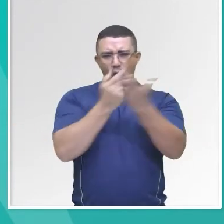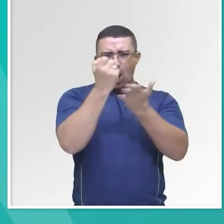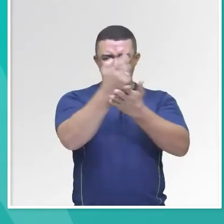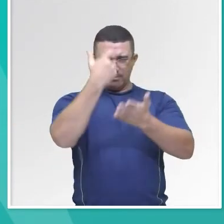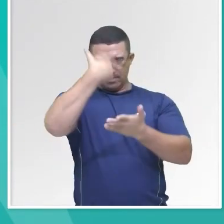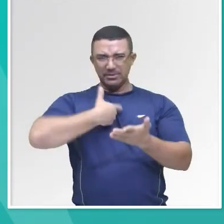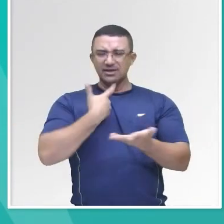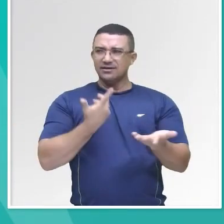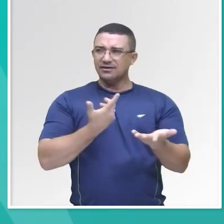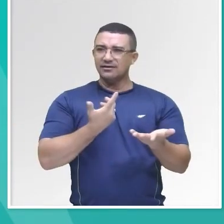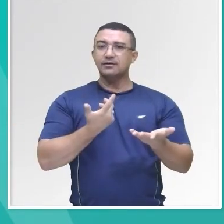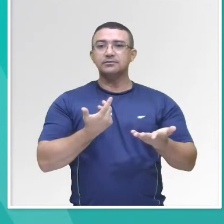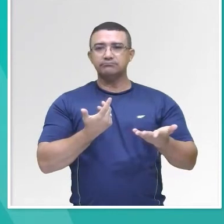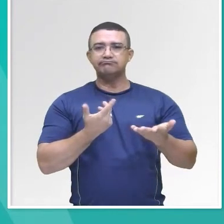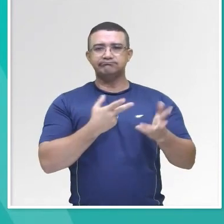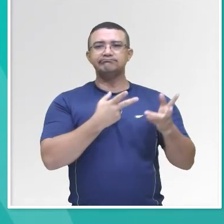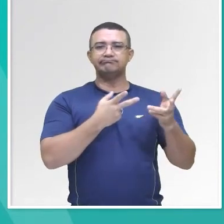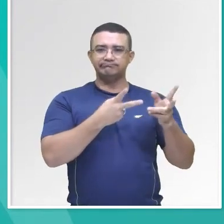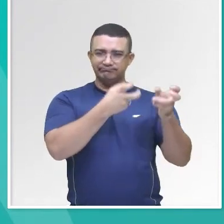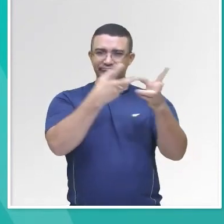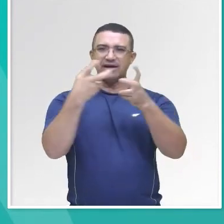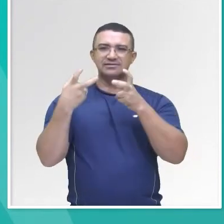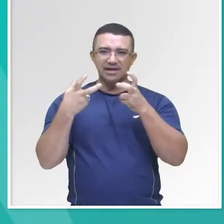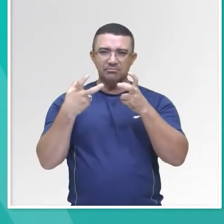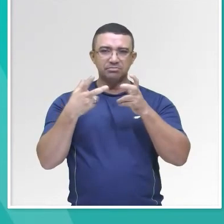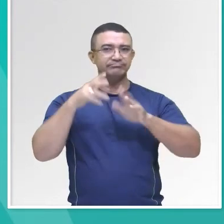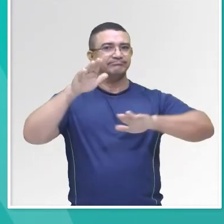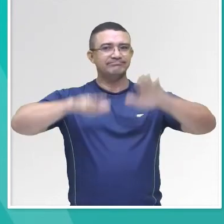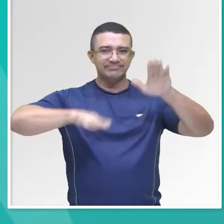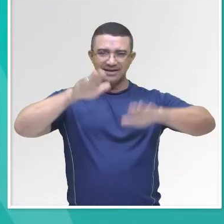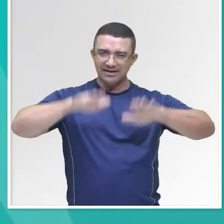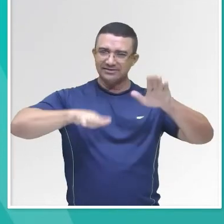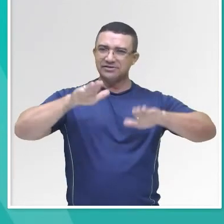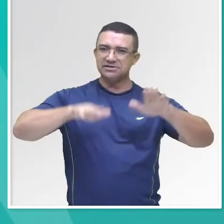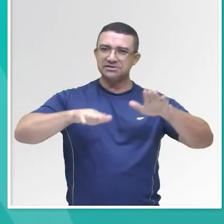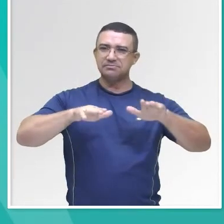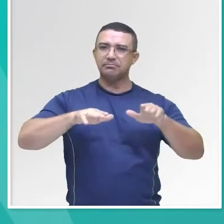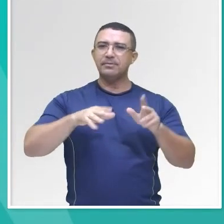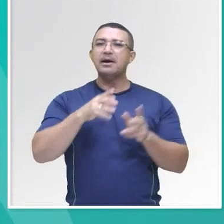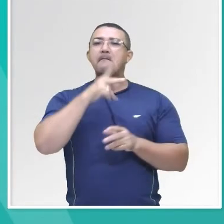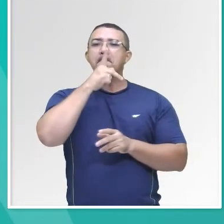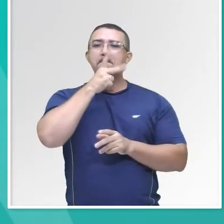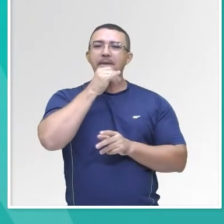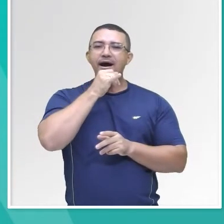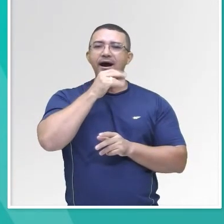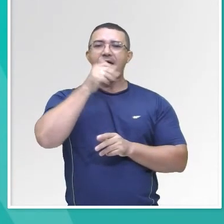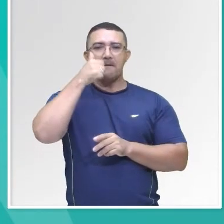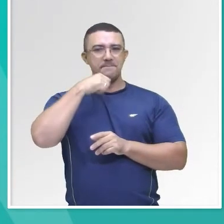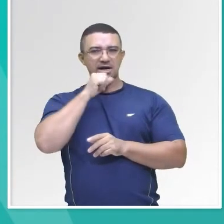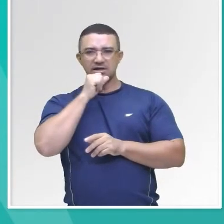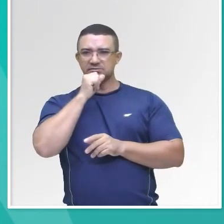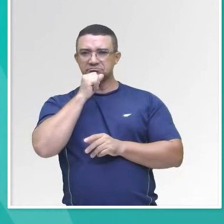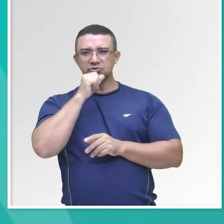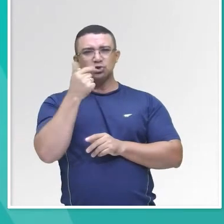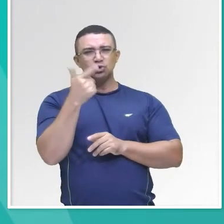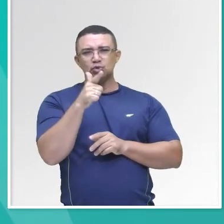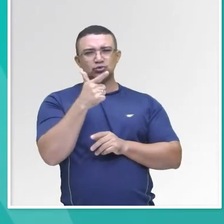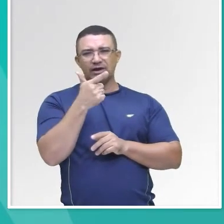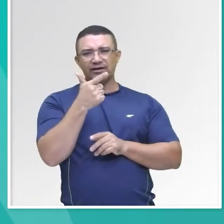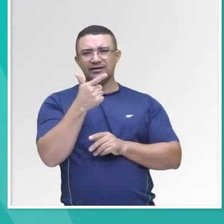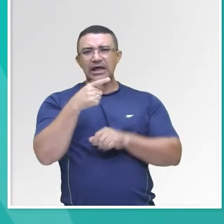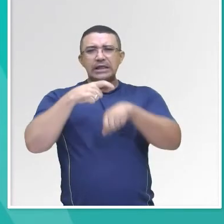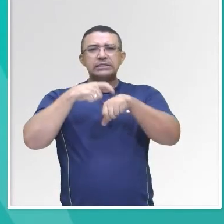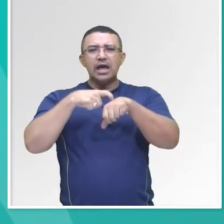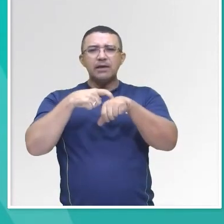Percebe-se também que em muitos casos os pais que não conseguem dedicar tempo suficiente aos filhos se